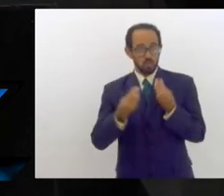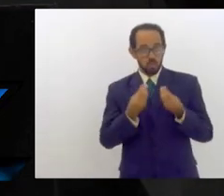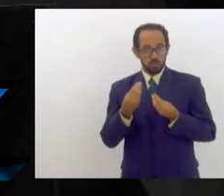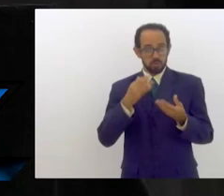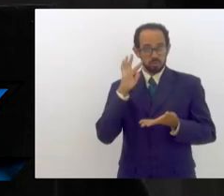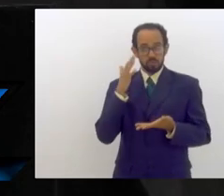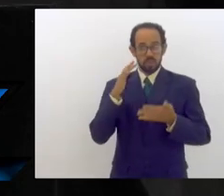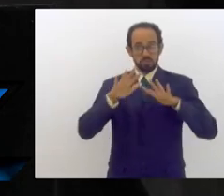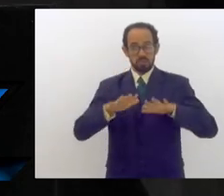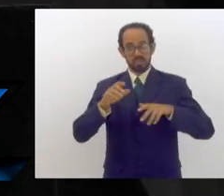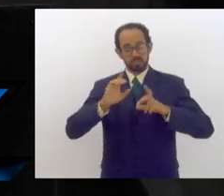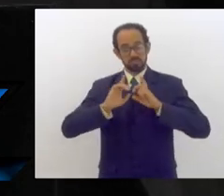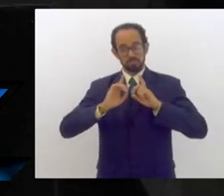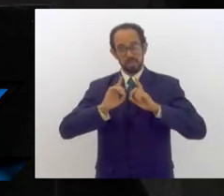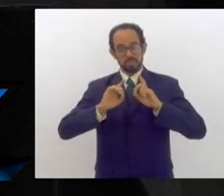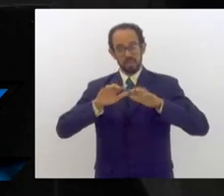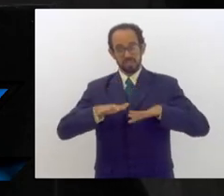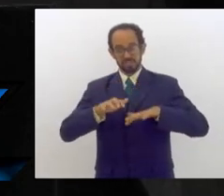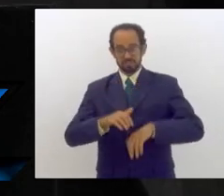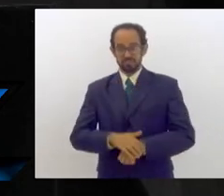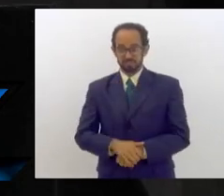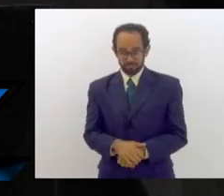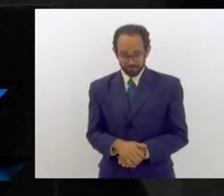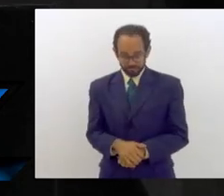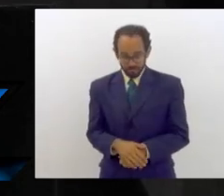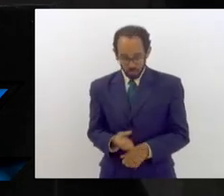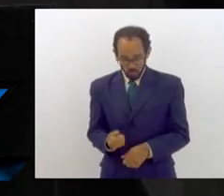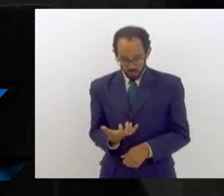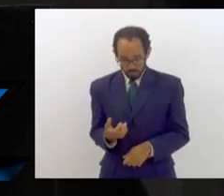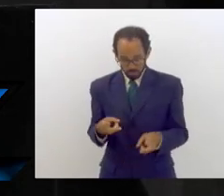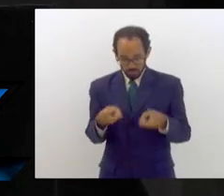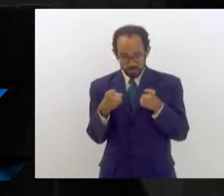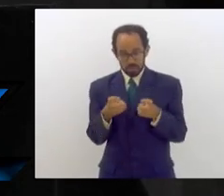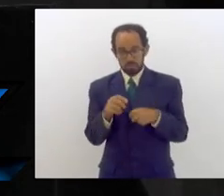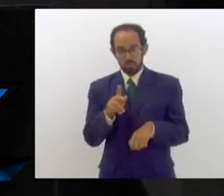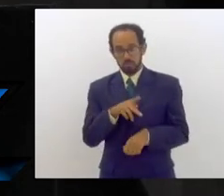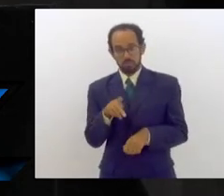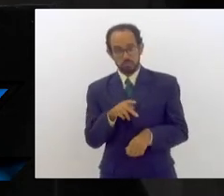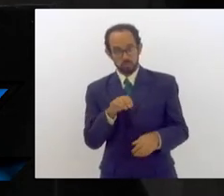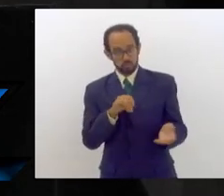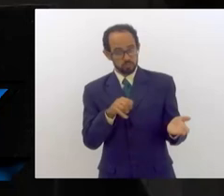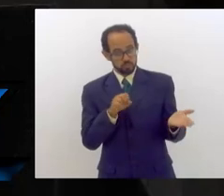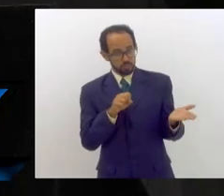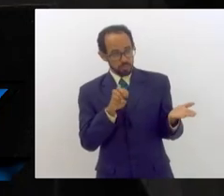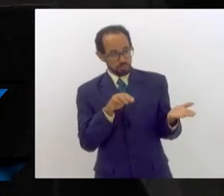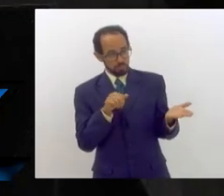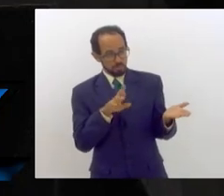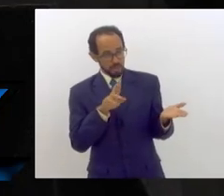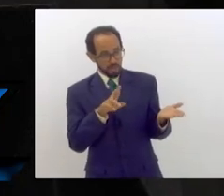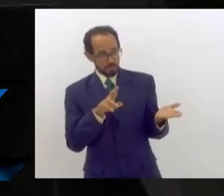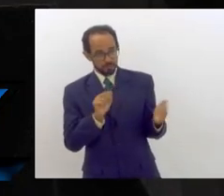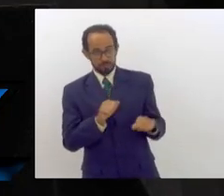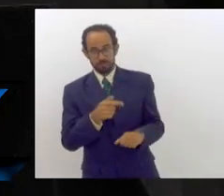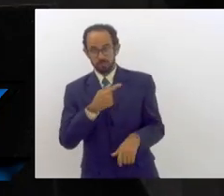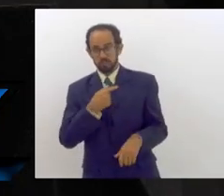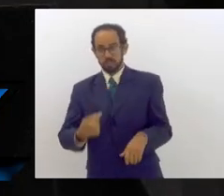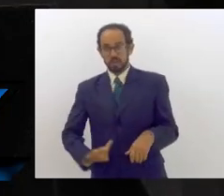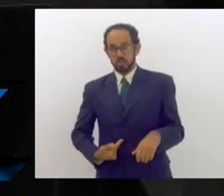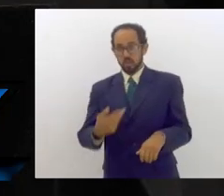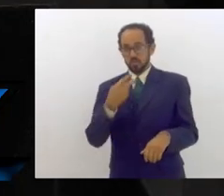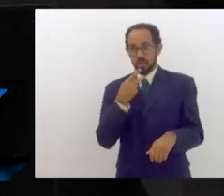esse é o debate quando eu ouço Professor o governador afirmar